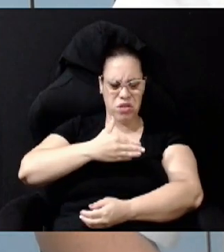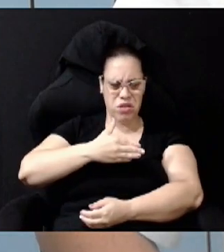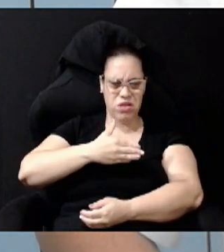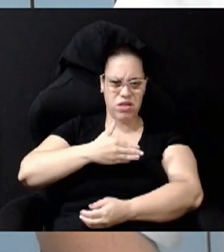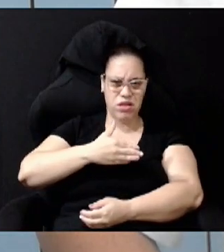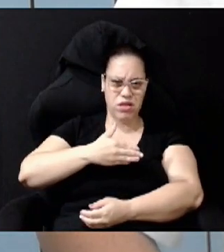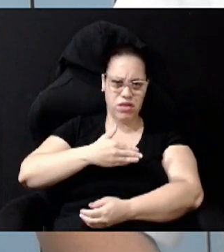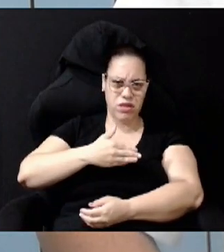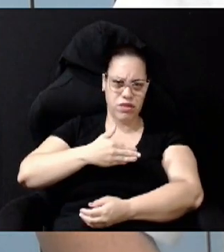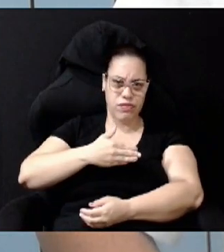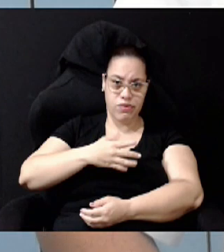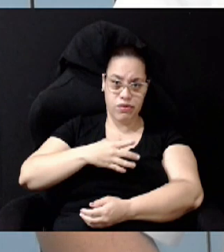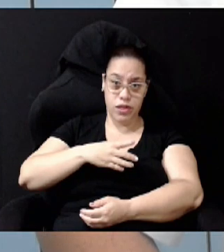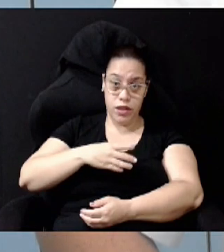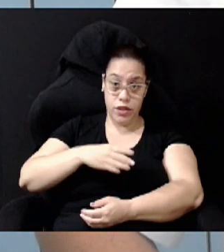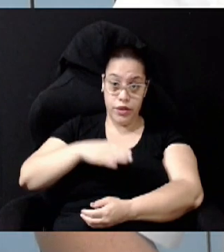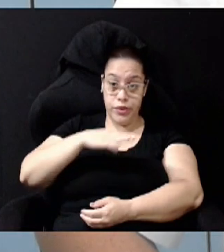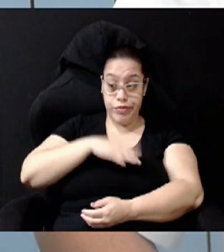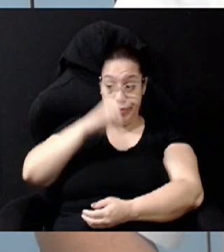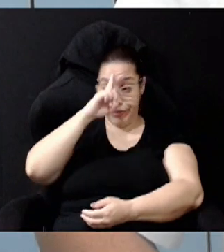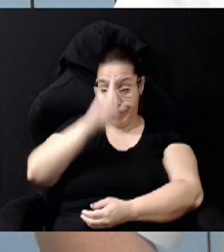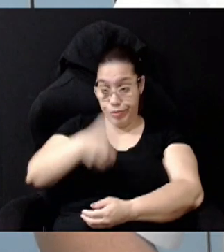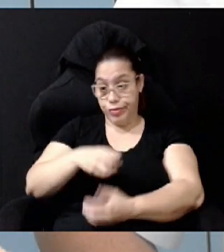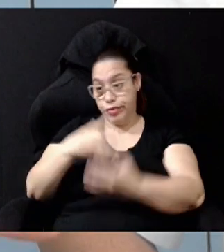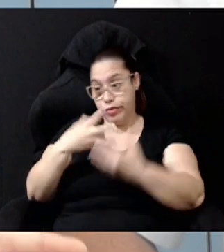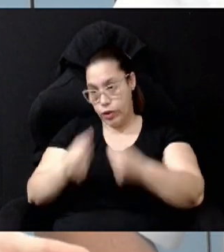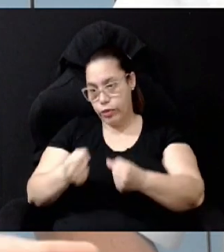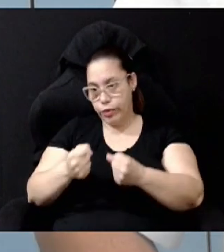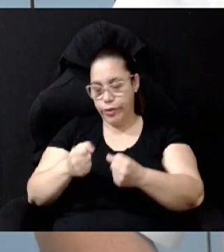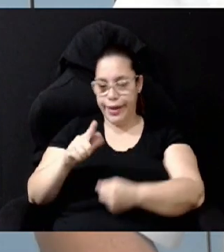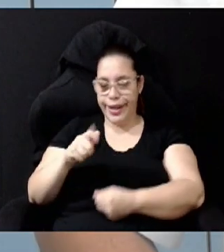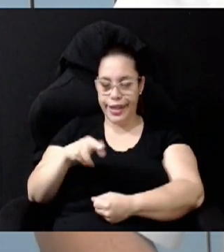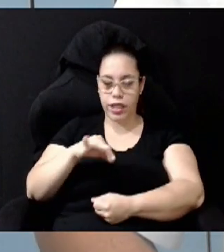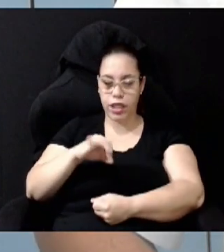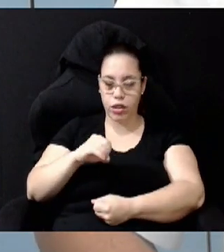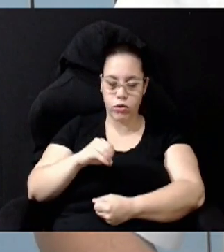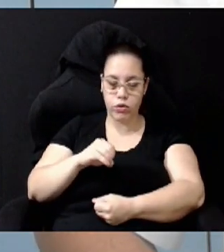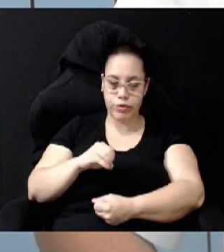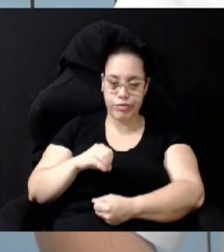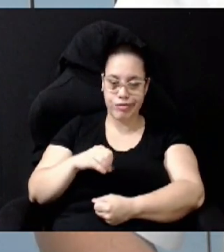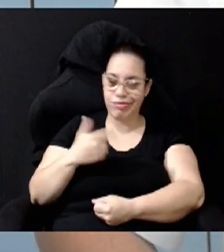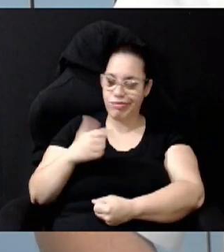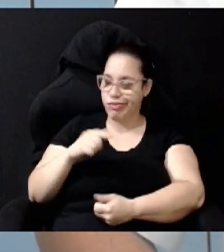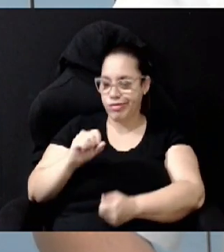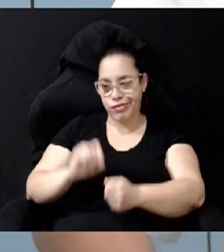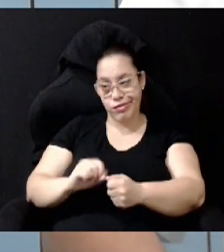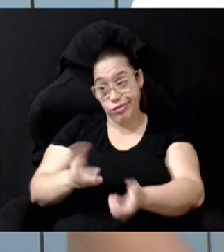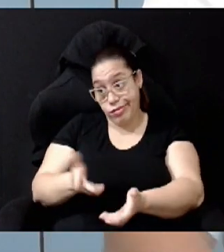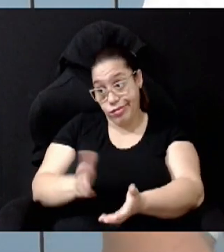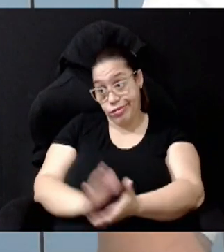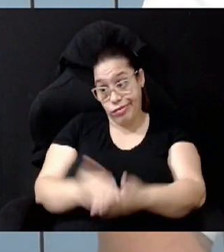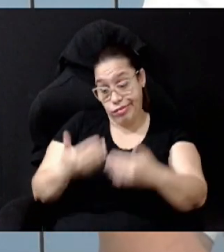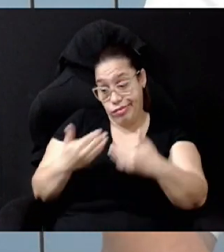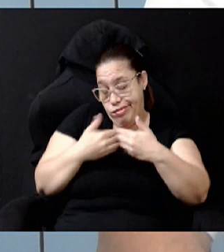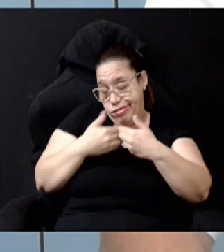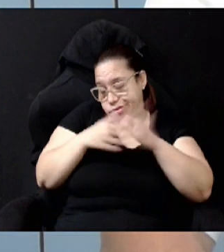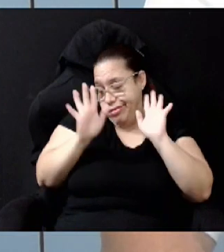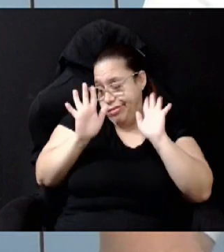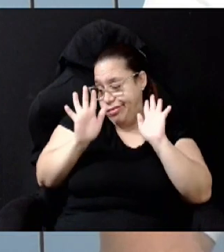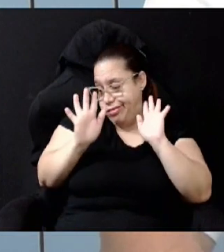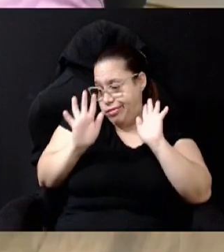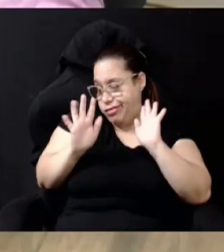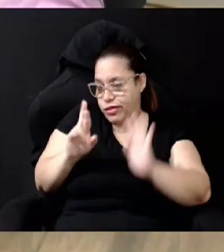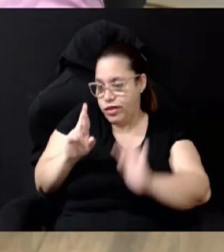deve mandar na sua concessão, né? E nós não estamos fazendo isso, nós estamos abrindo mão de... Renata, sobre